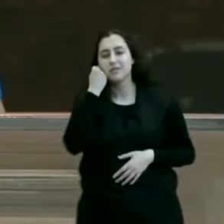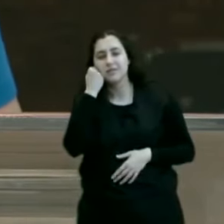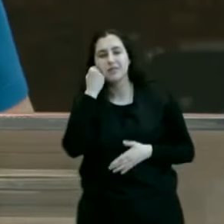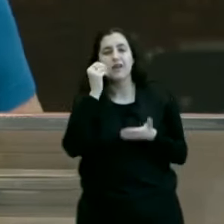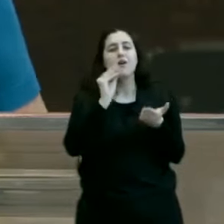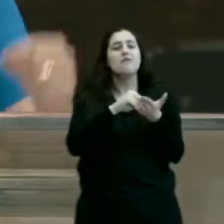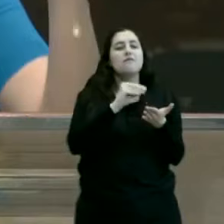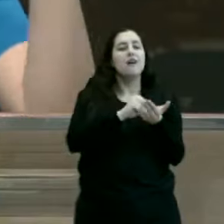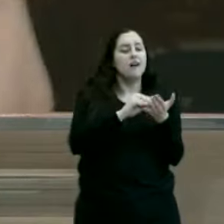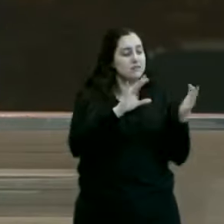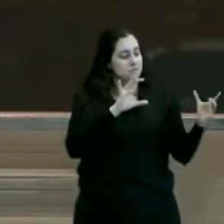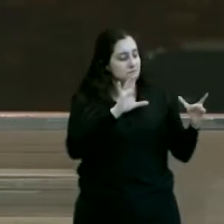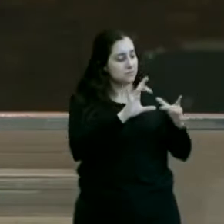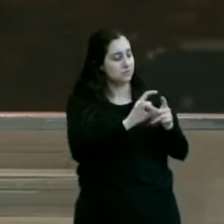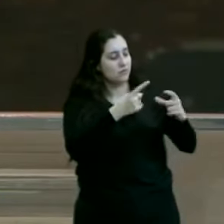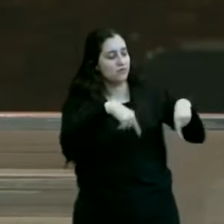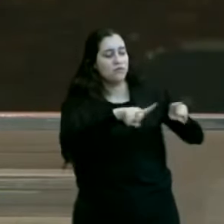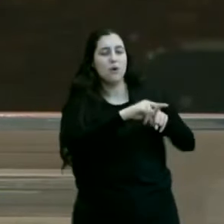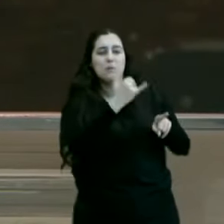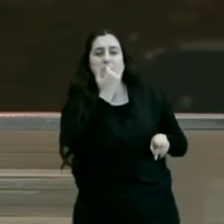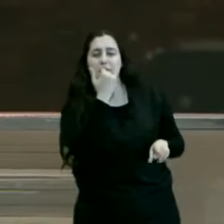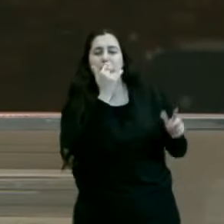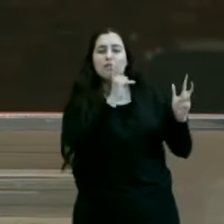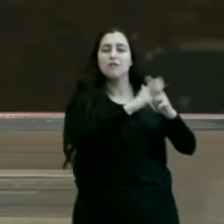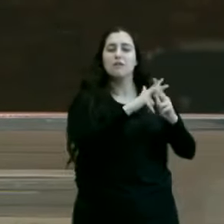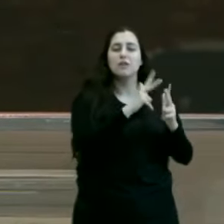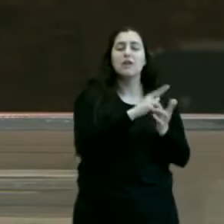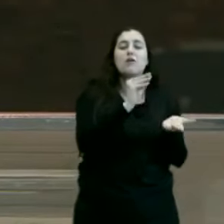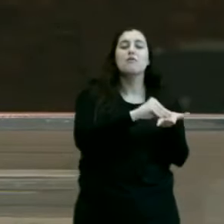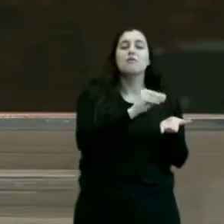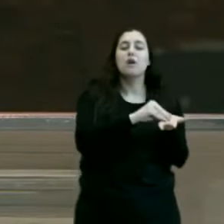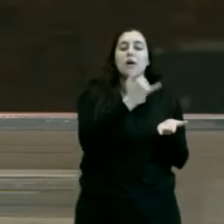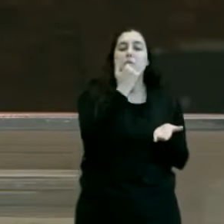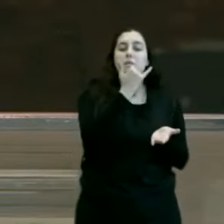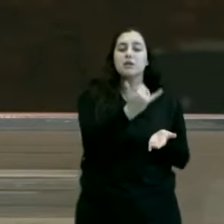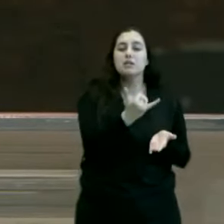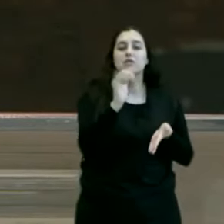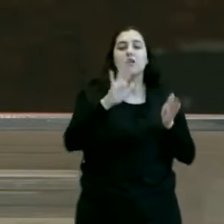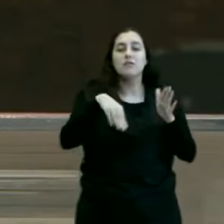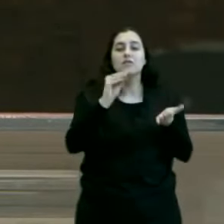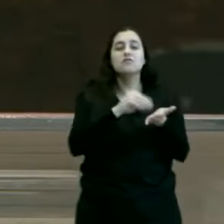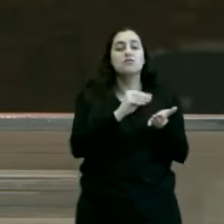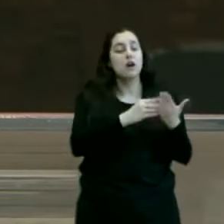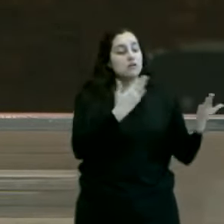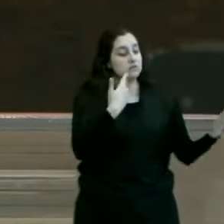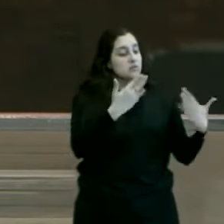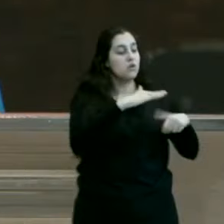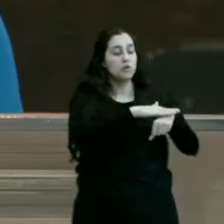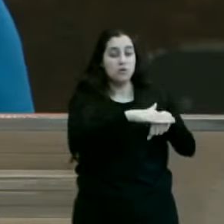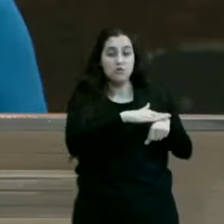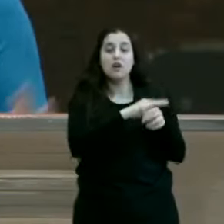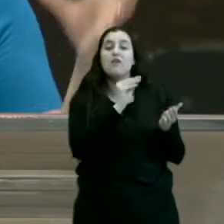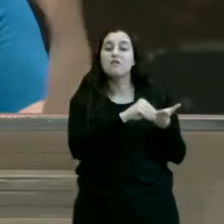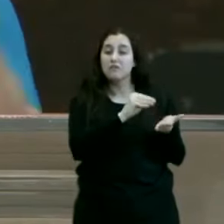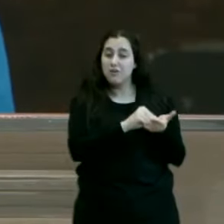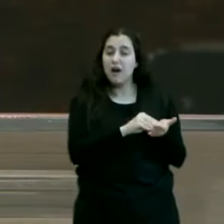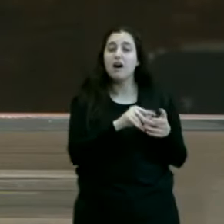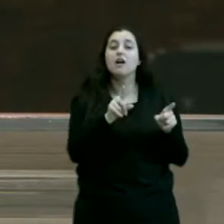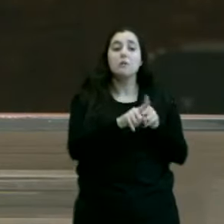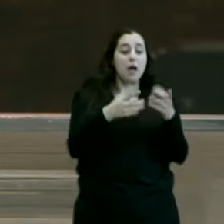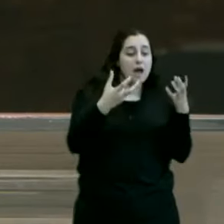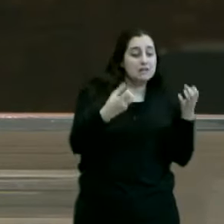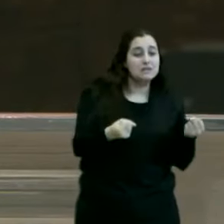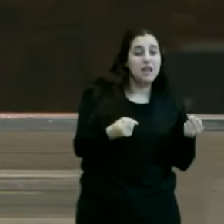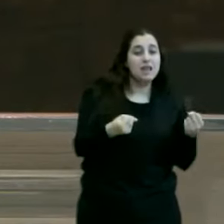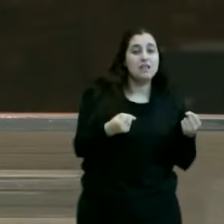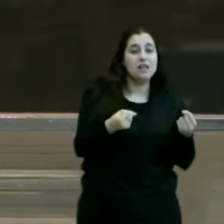falta de conciliação, da violência, da falta do perdão, da falta de diálogo, da aceitação da entrada